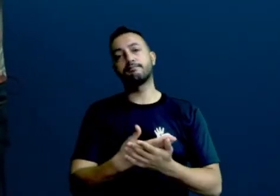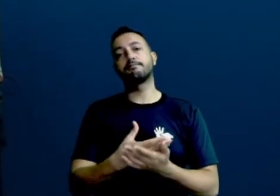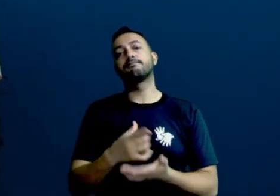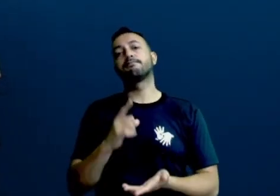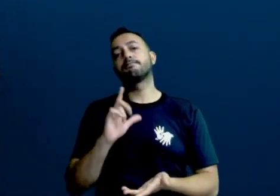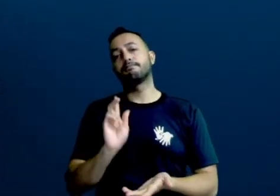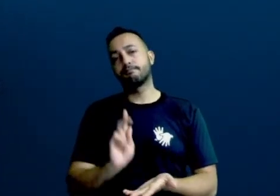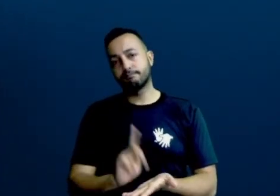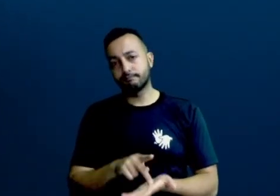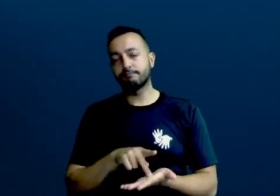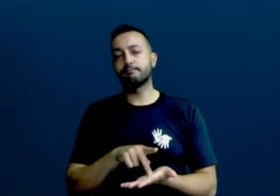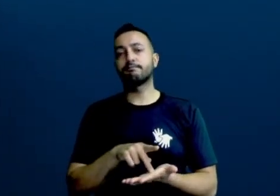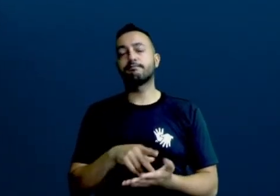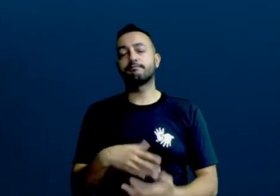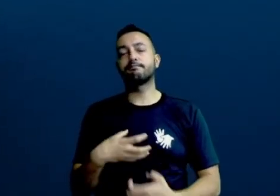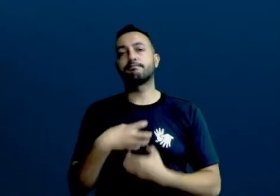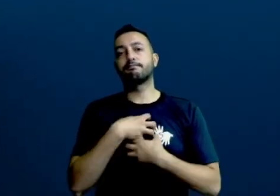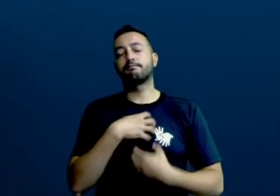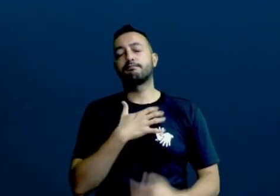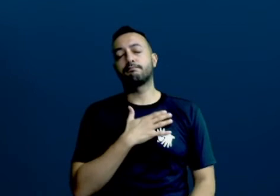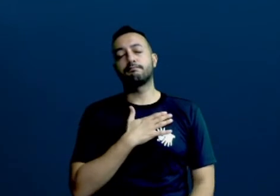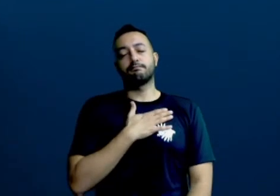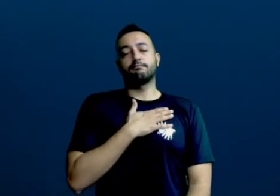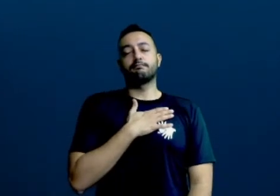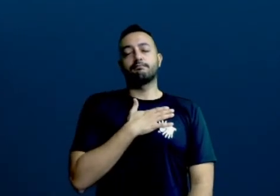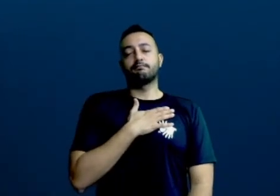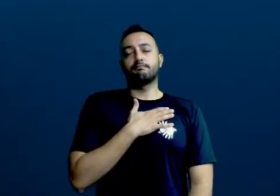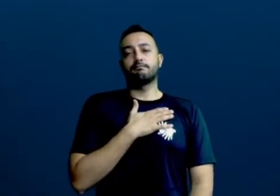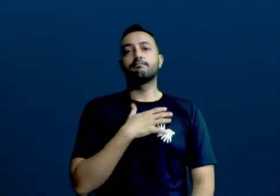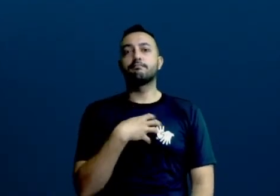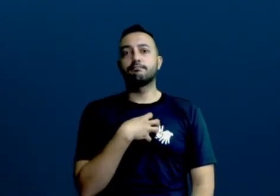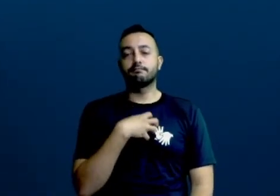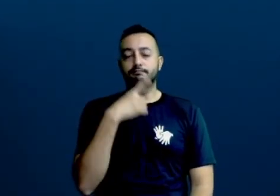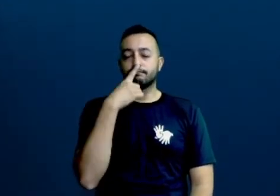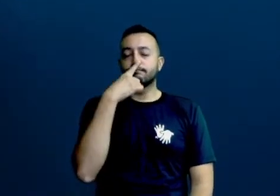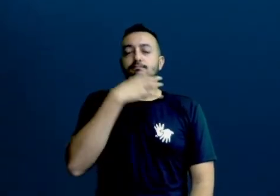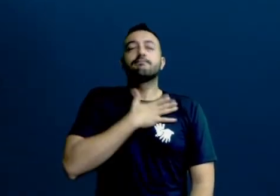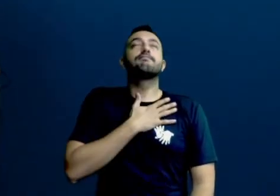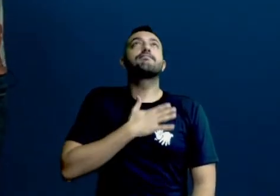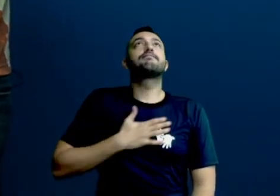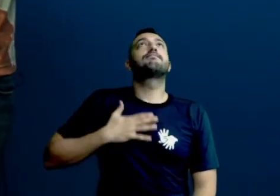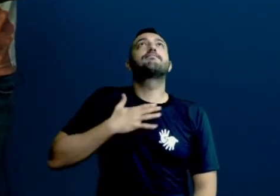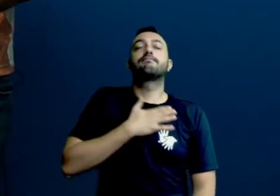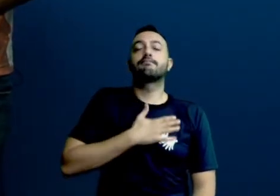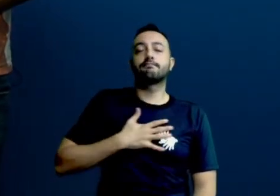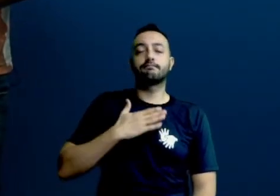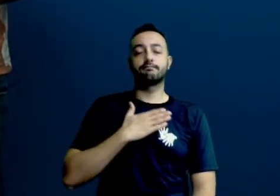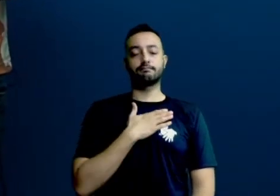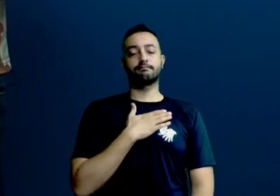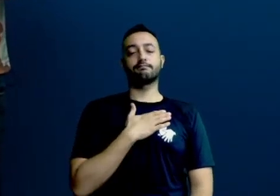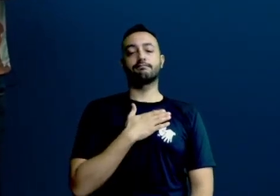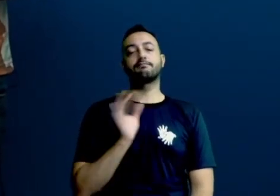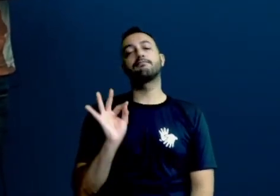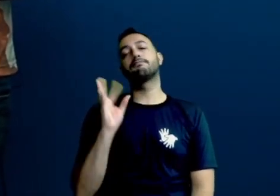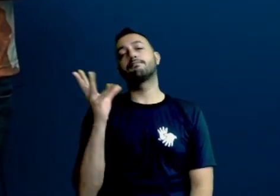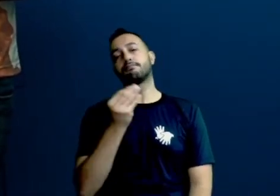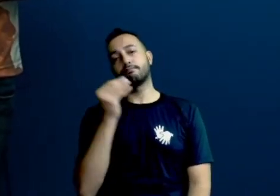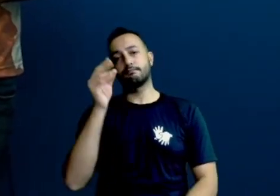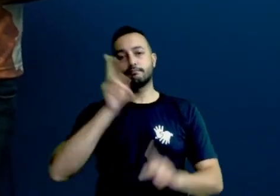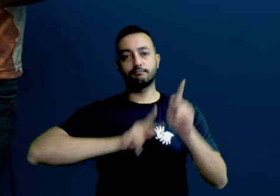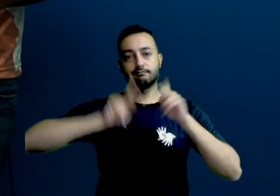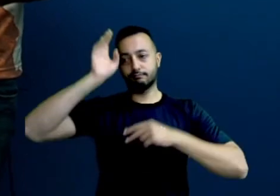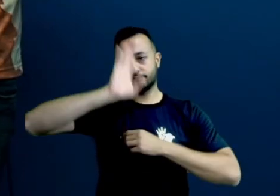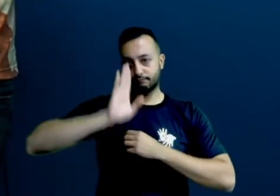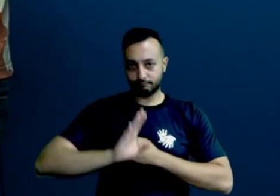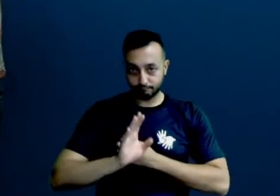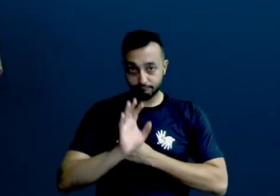trazer de fato esse sentimento nativista esse sentimento de patriotismo que é tão com o autor do nosso povo